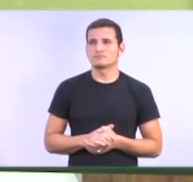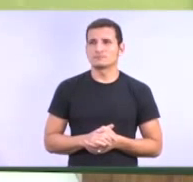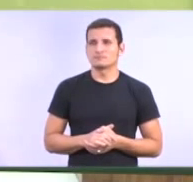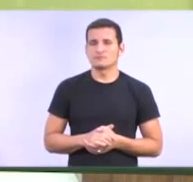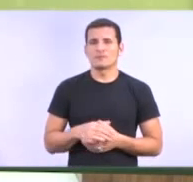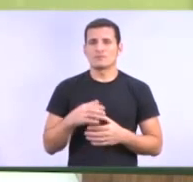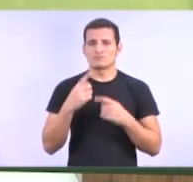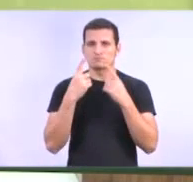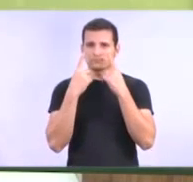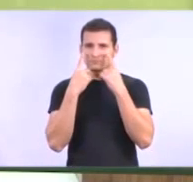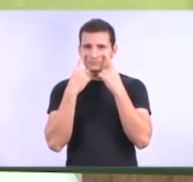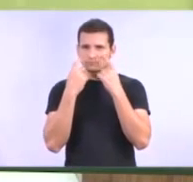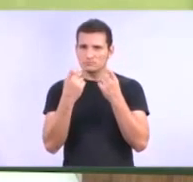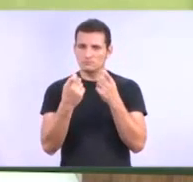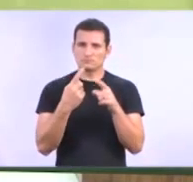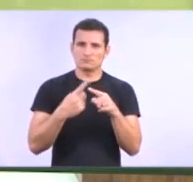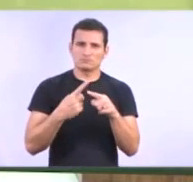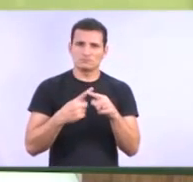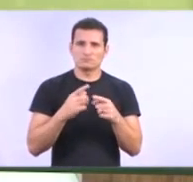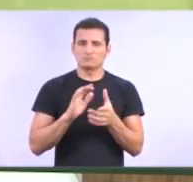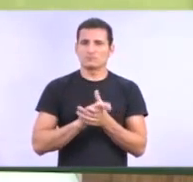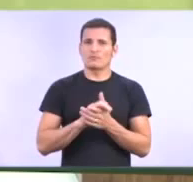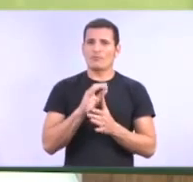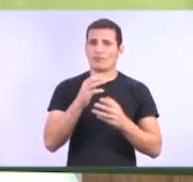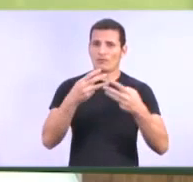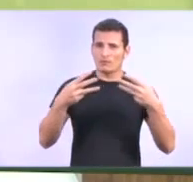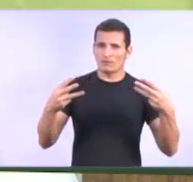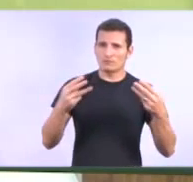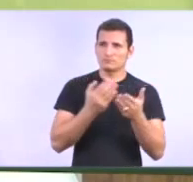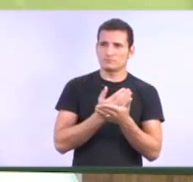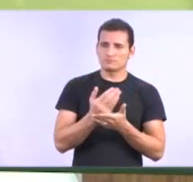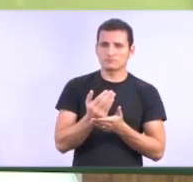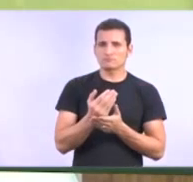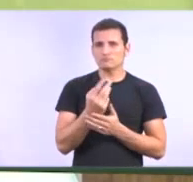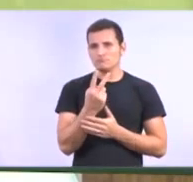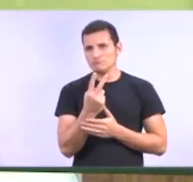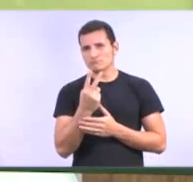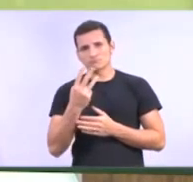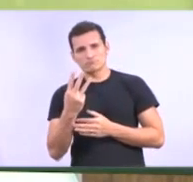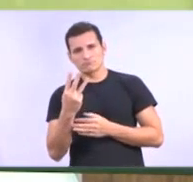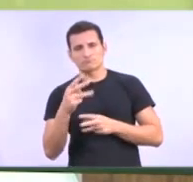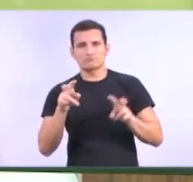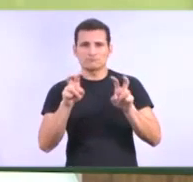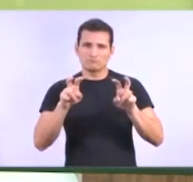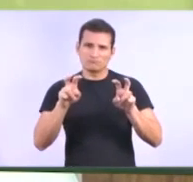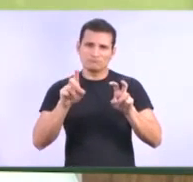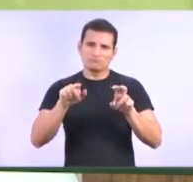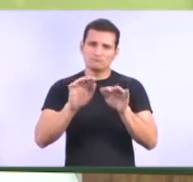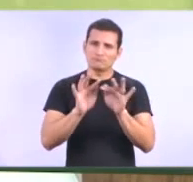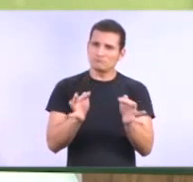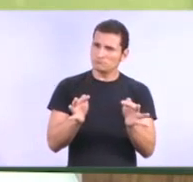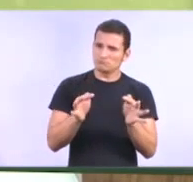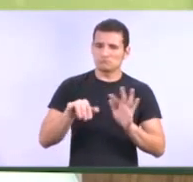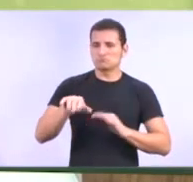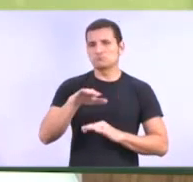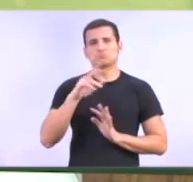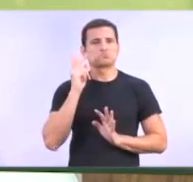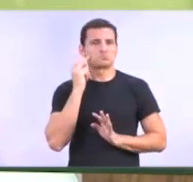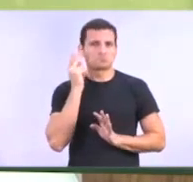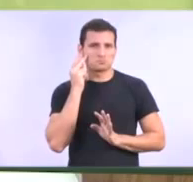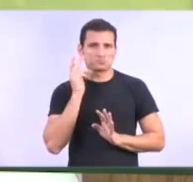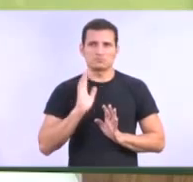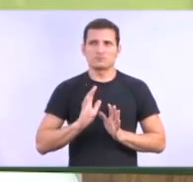muito interessante porque toda a rede começa, gente, com 2, 3 computadores. Então, é muito simples e tudo funciona muito bem,